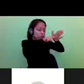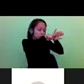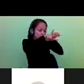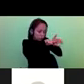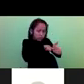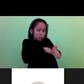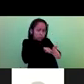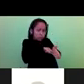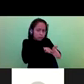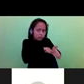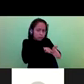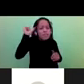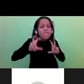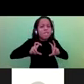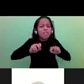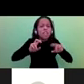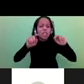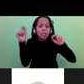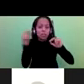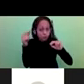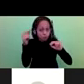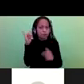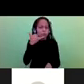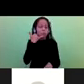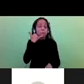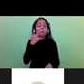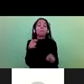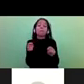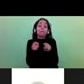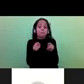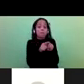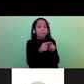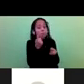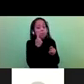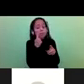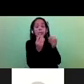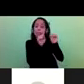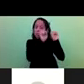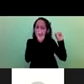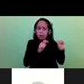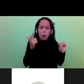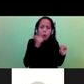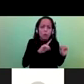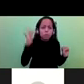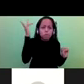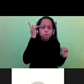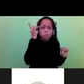exemplo, antivírus, para fazer otimização do sistema automaticamente, sem eu